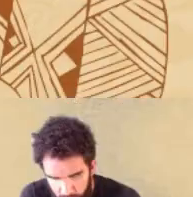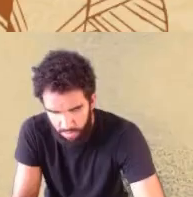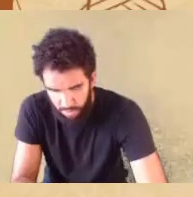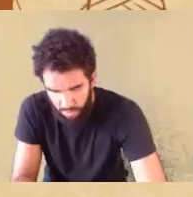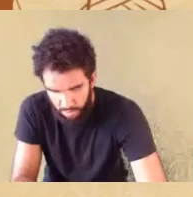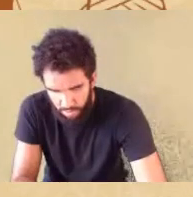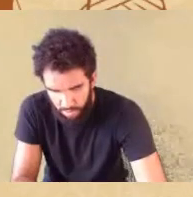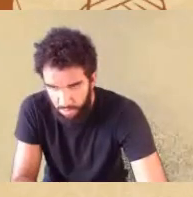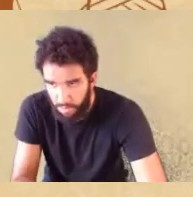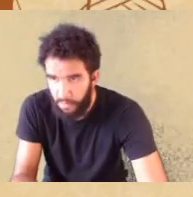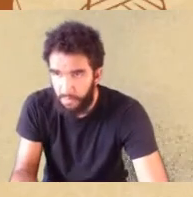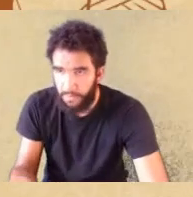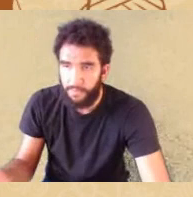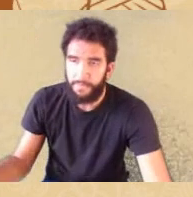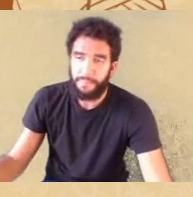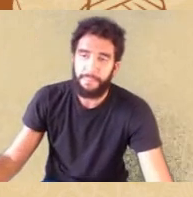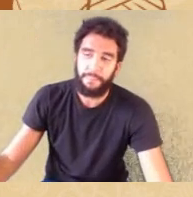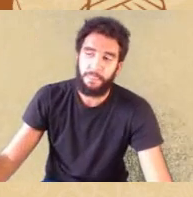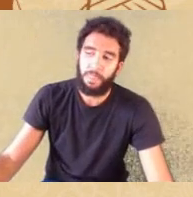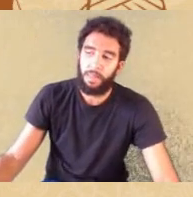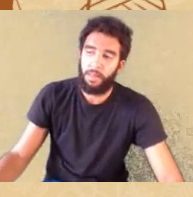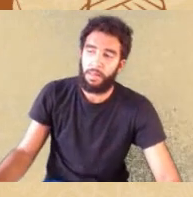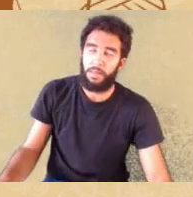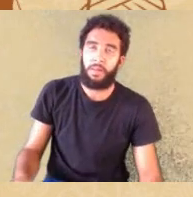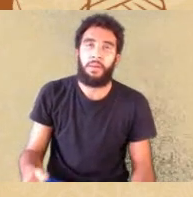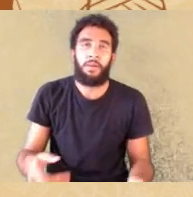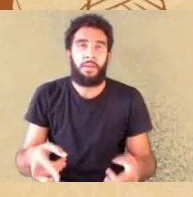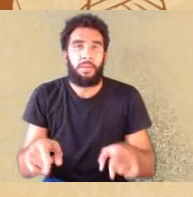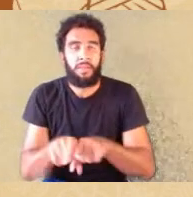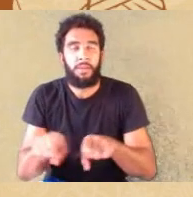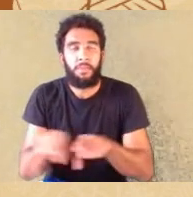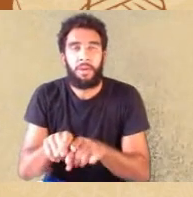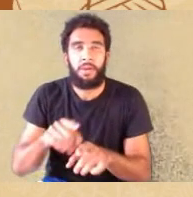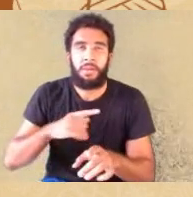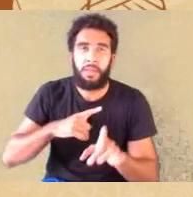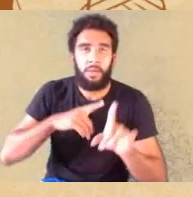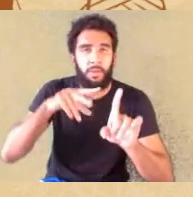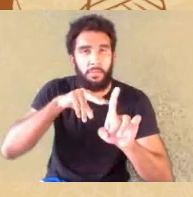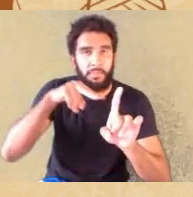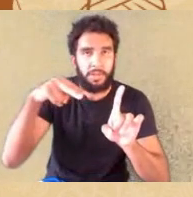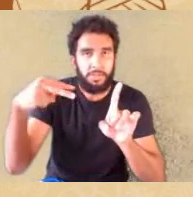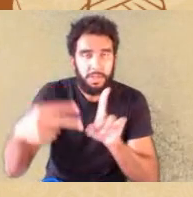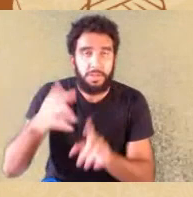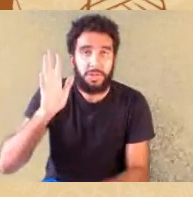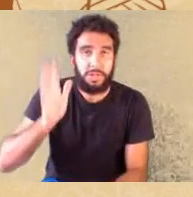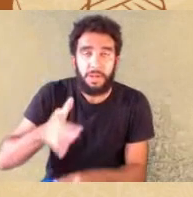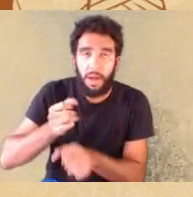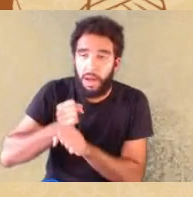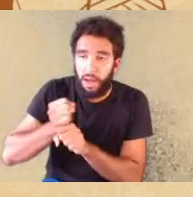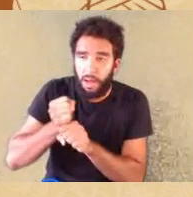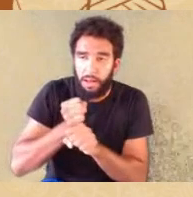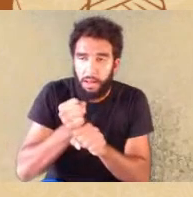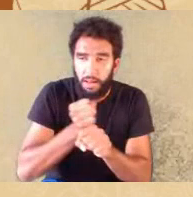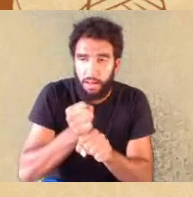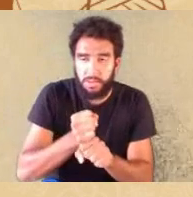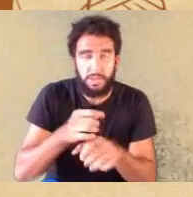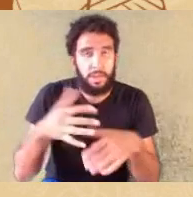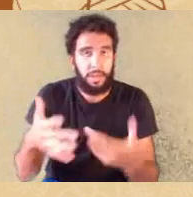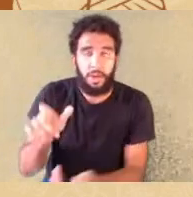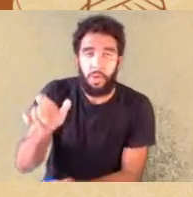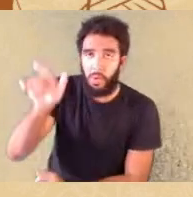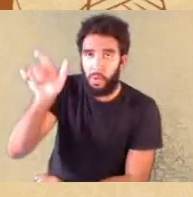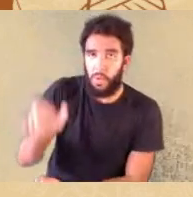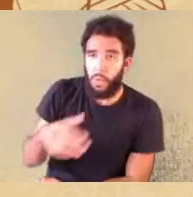e como se tem lutado contra essa perspectiva há séculos. E aí, esse homem negro visto